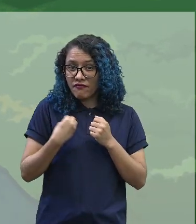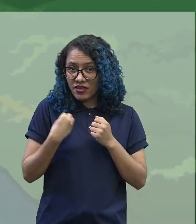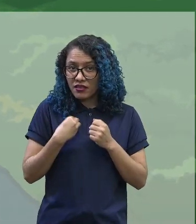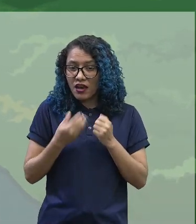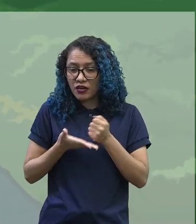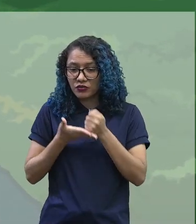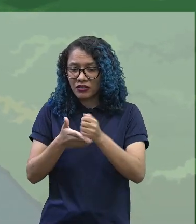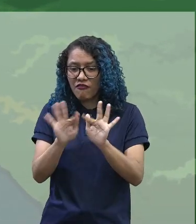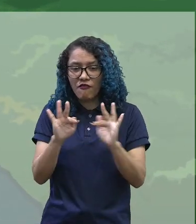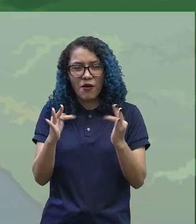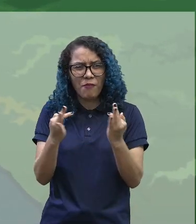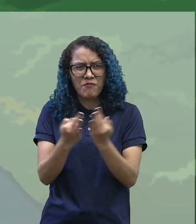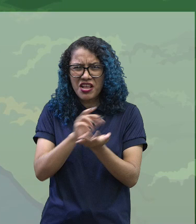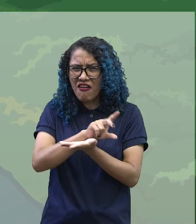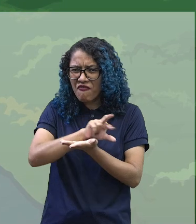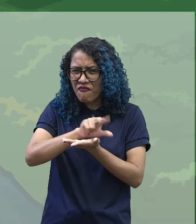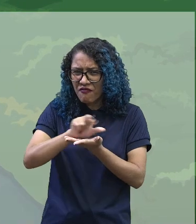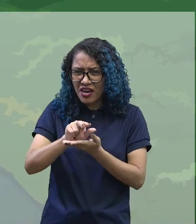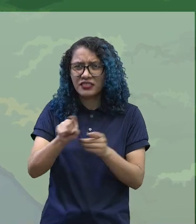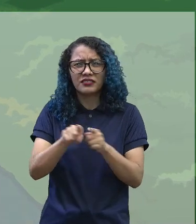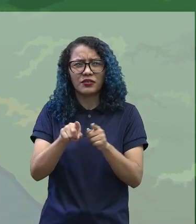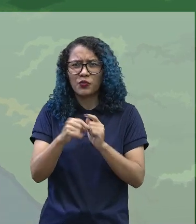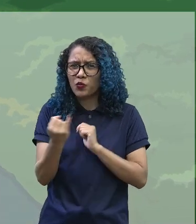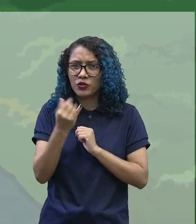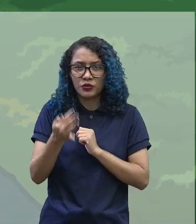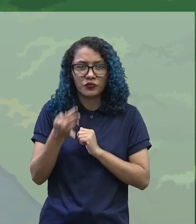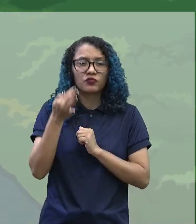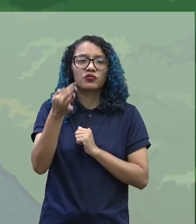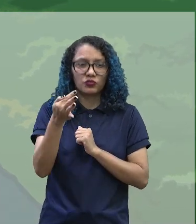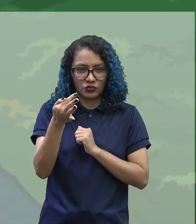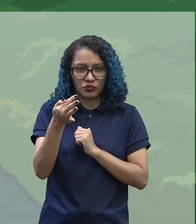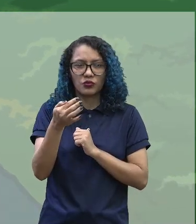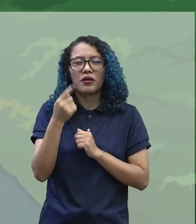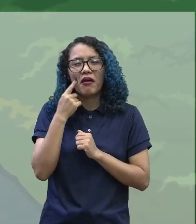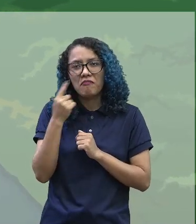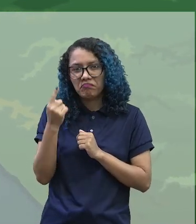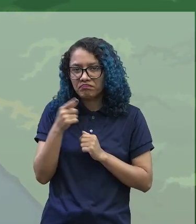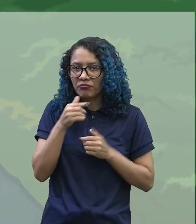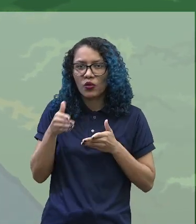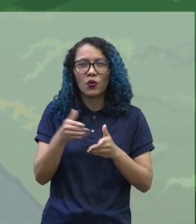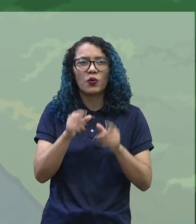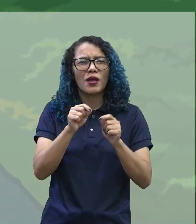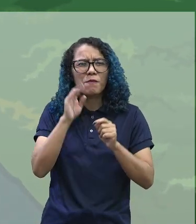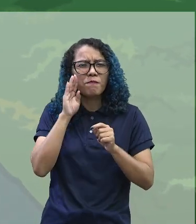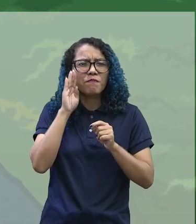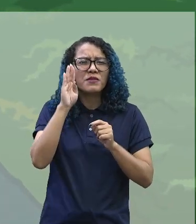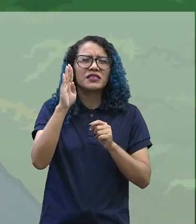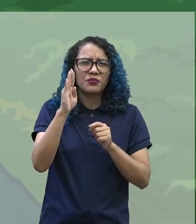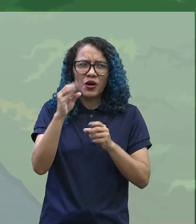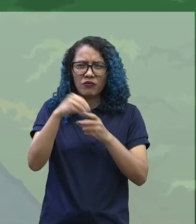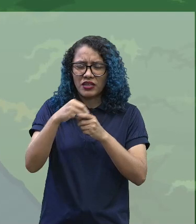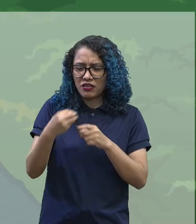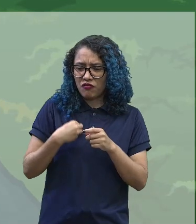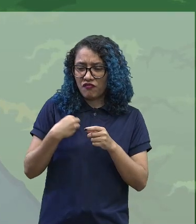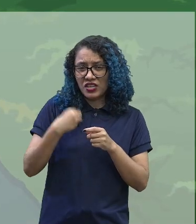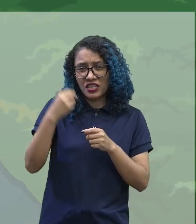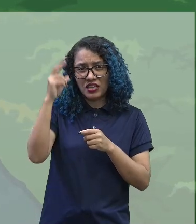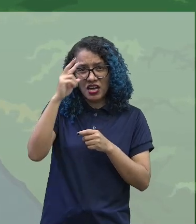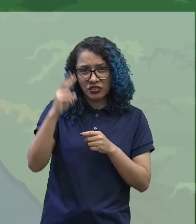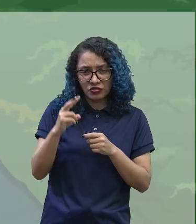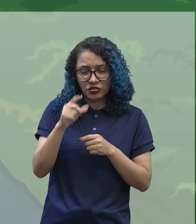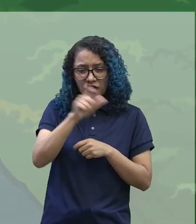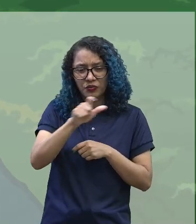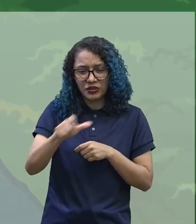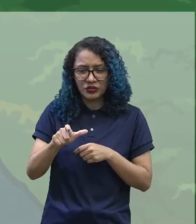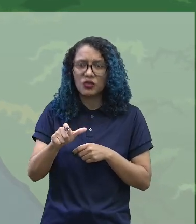famílias inteiras e o caminho para o futuro. Este é o rio, o protagonista silencioso das histórias que fluem ao